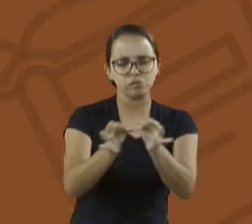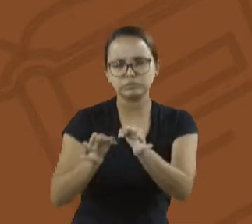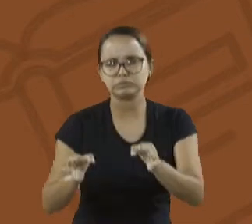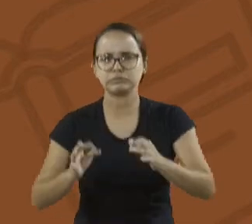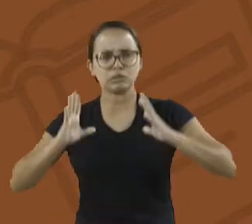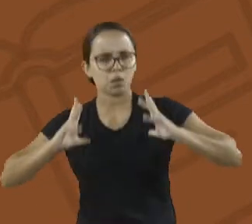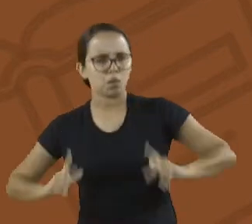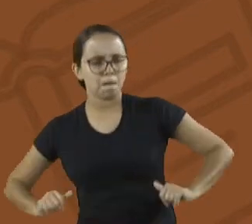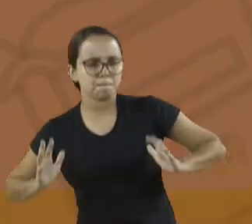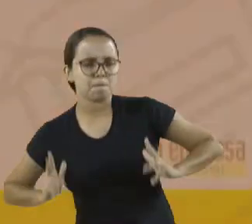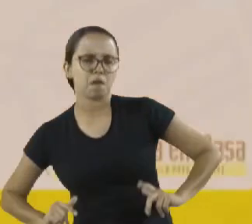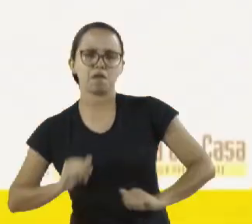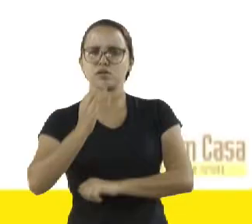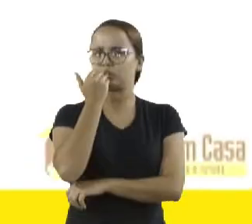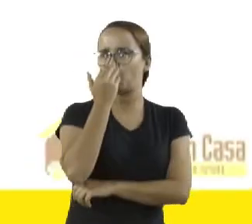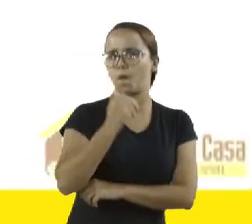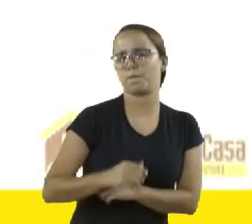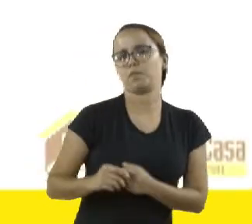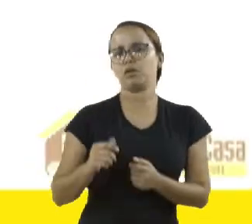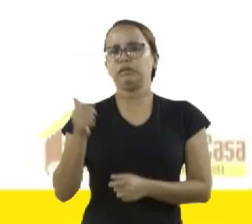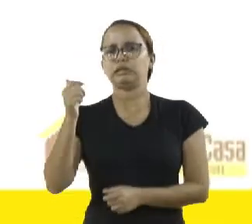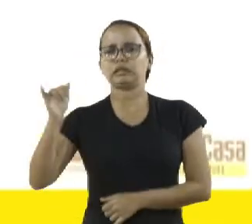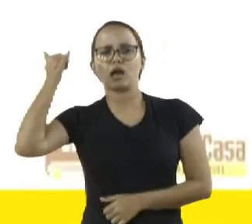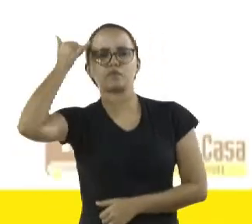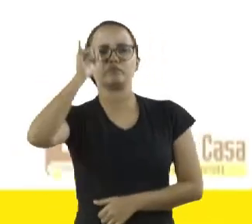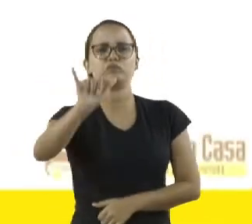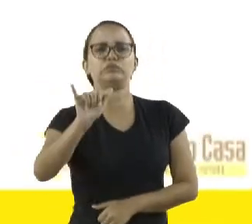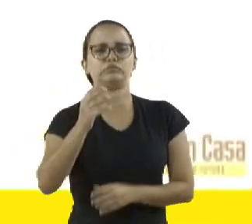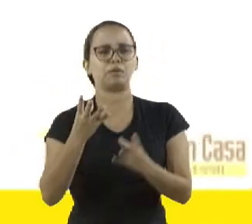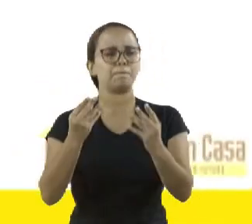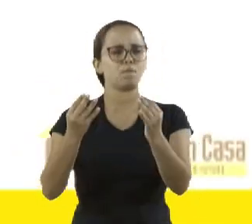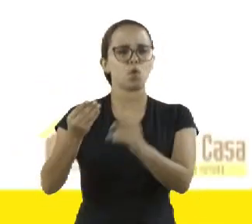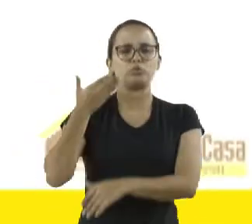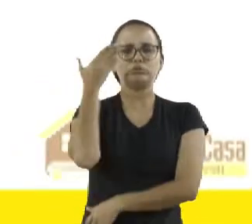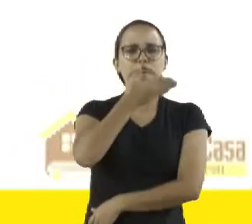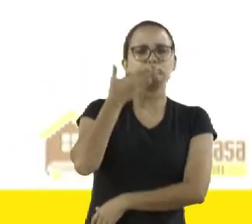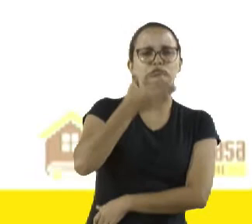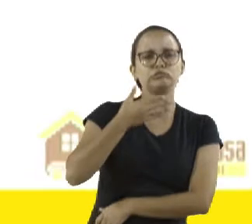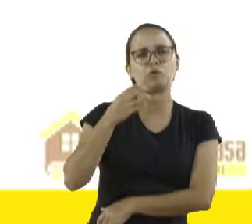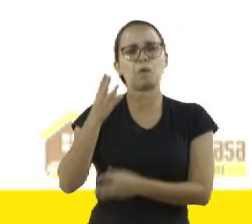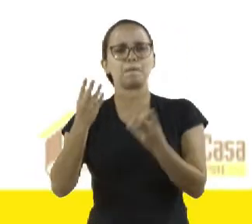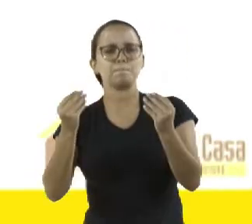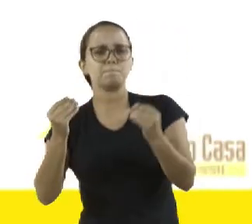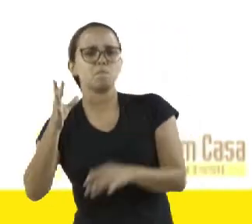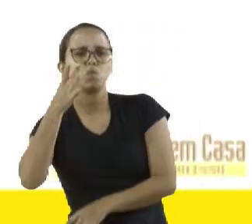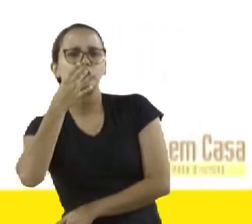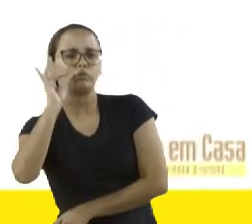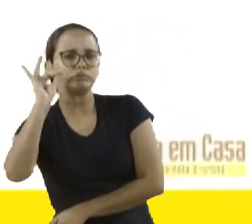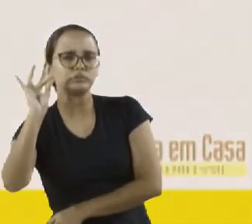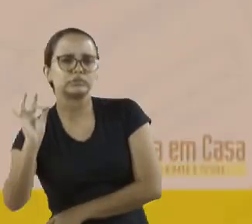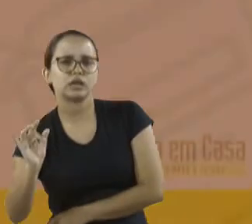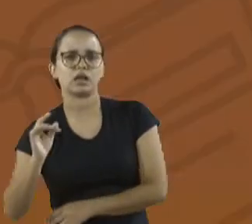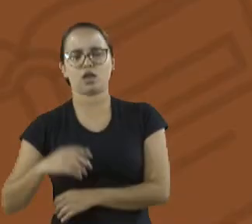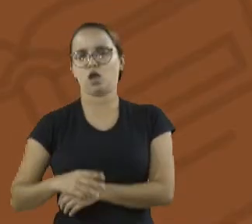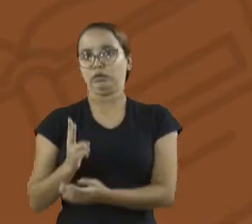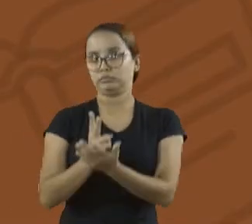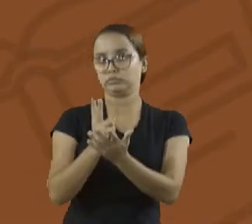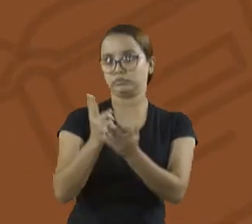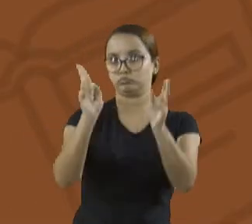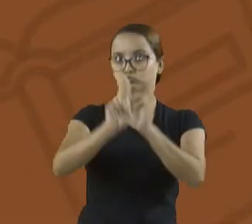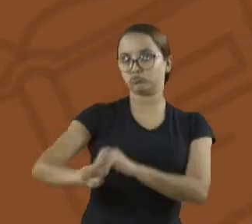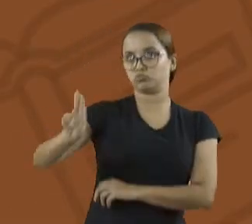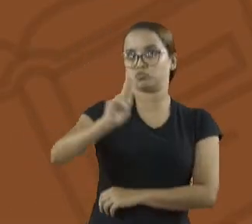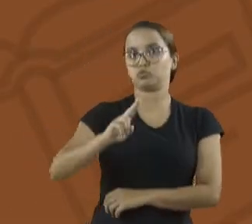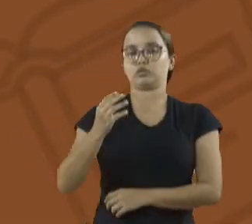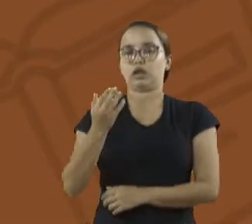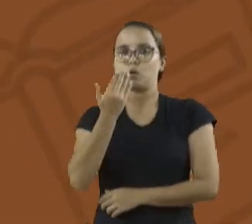muita fritura, não usar muito açúcar, evitar o sal ao máximo, usar produtos naturais, evitar